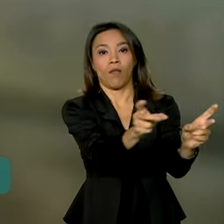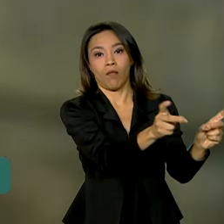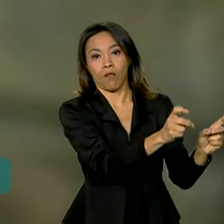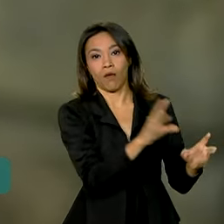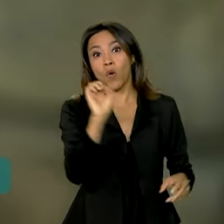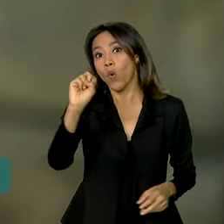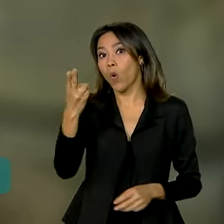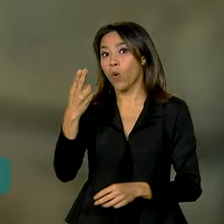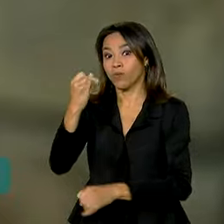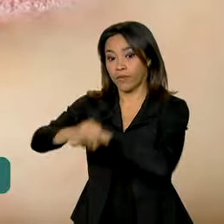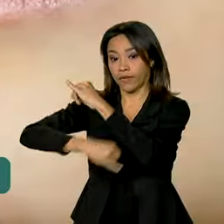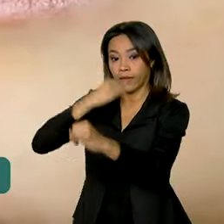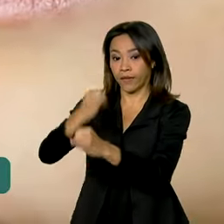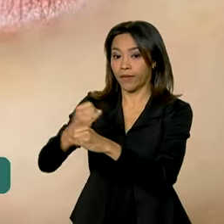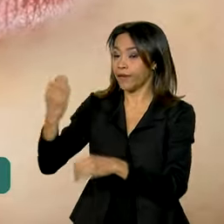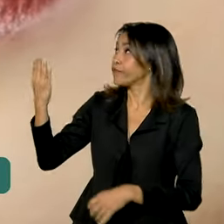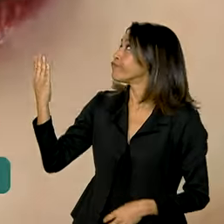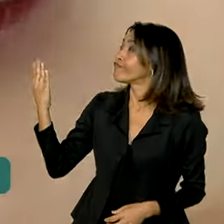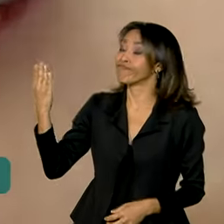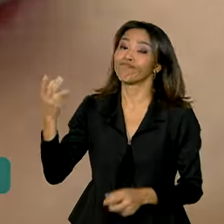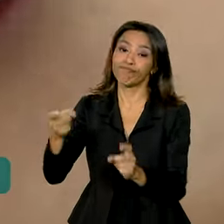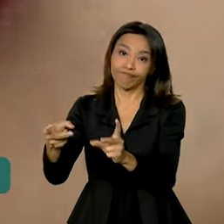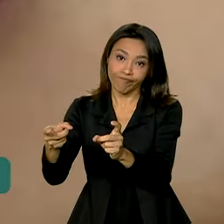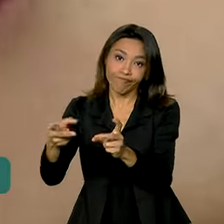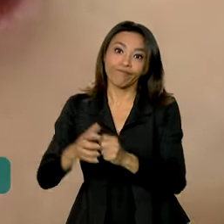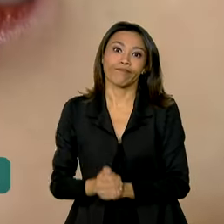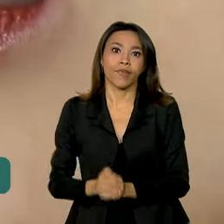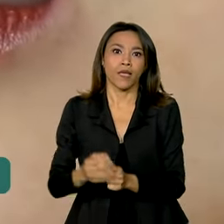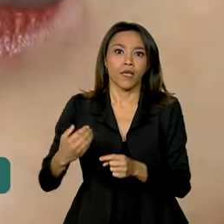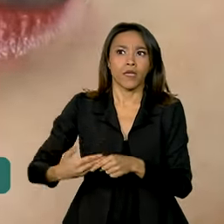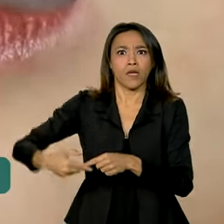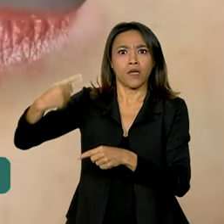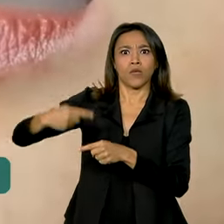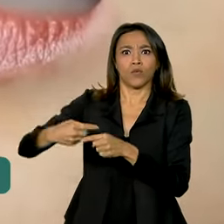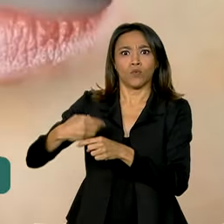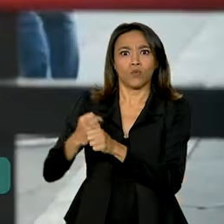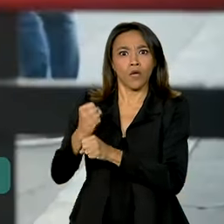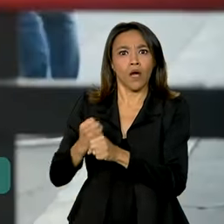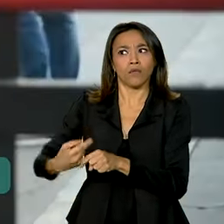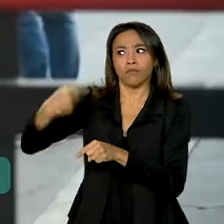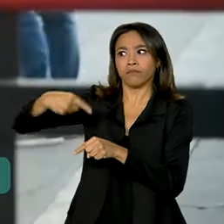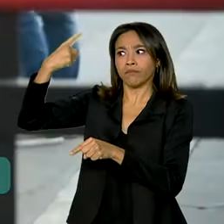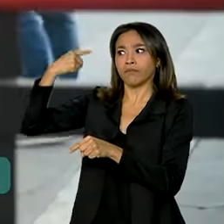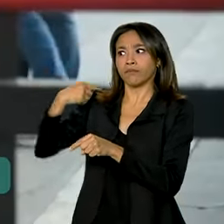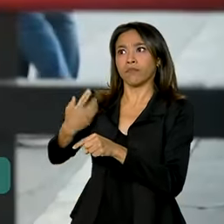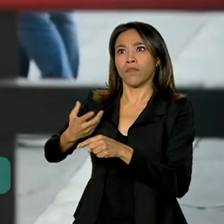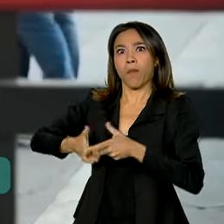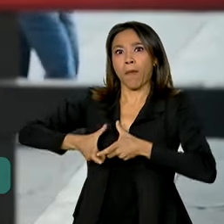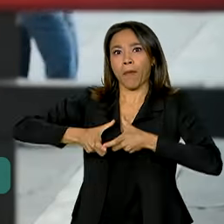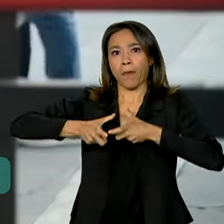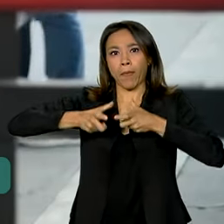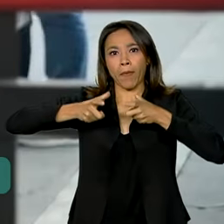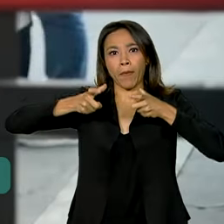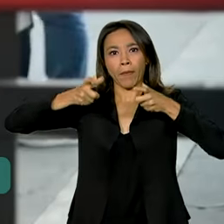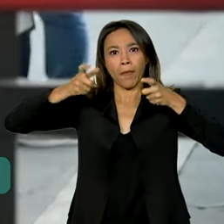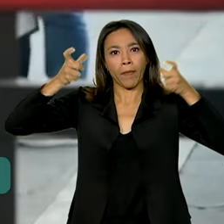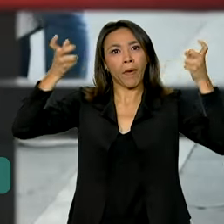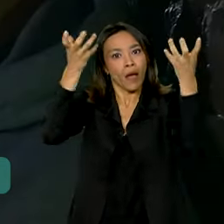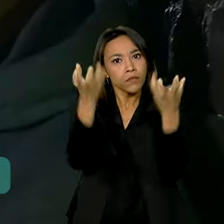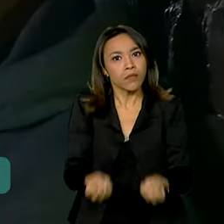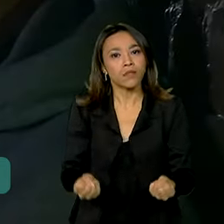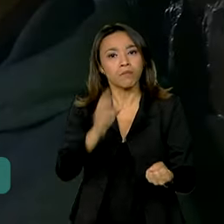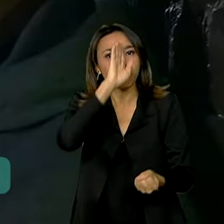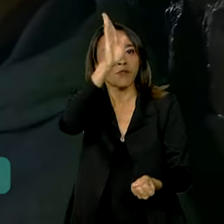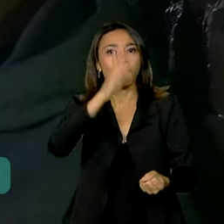ou na internet. Nos últimos anos, o produto ganhou adeptos no país, principalmente entre os jovens,